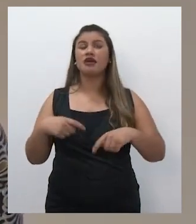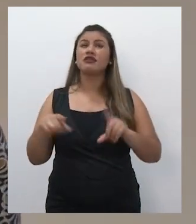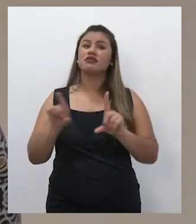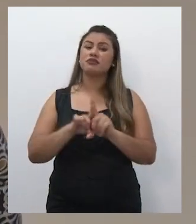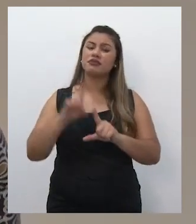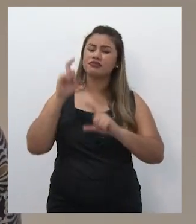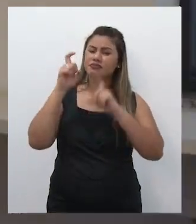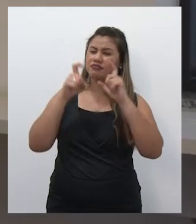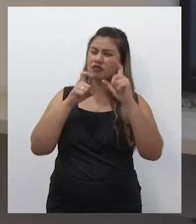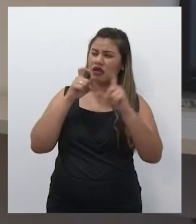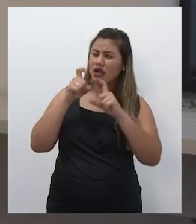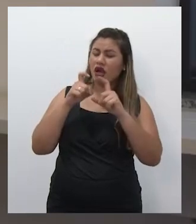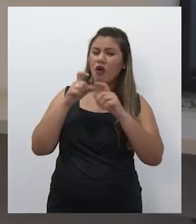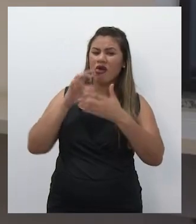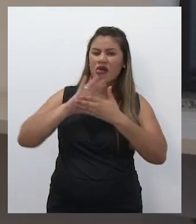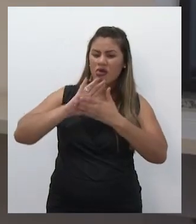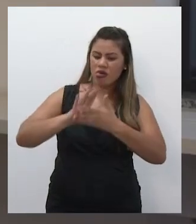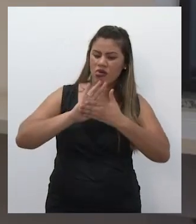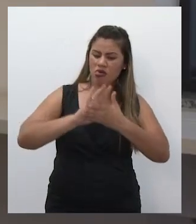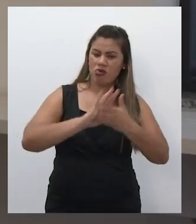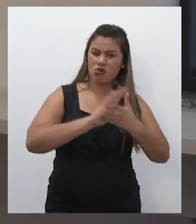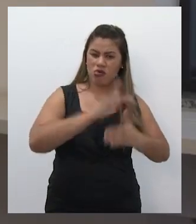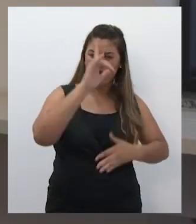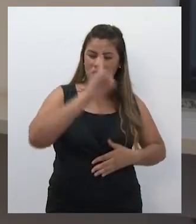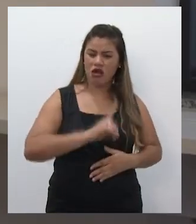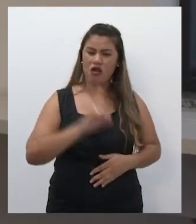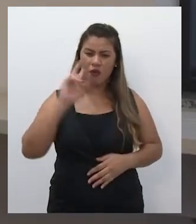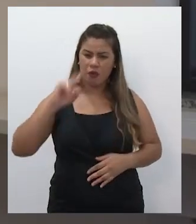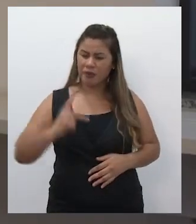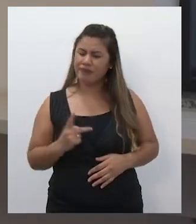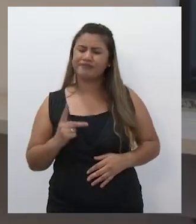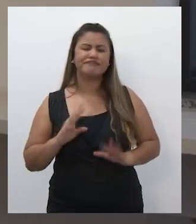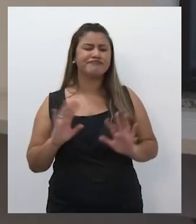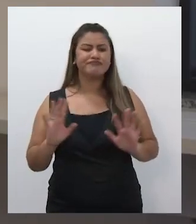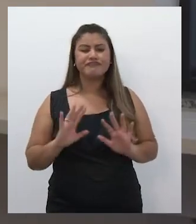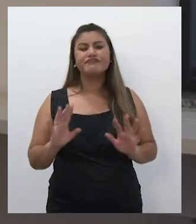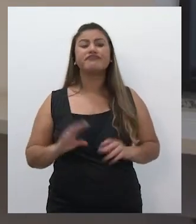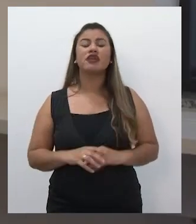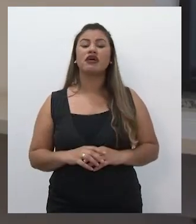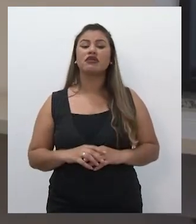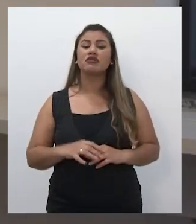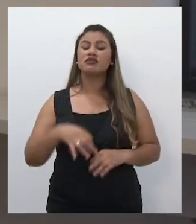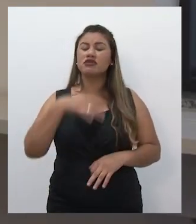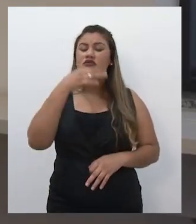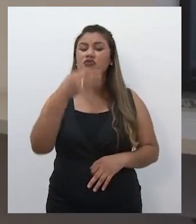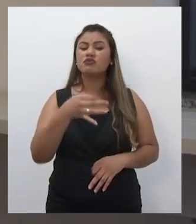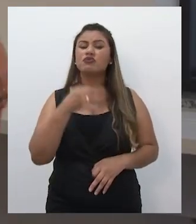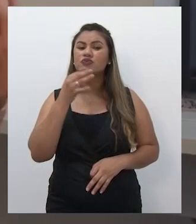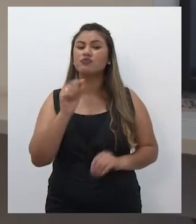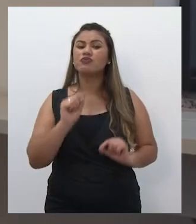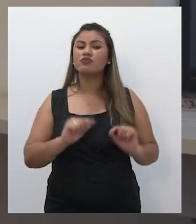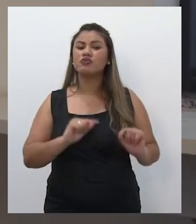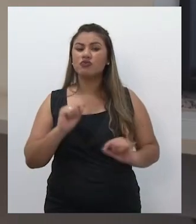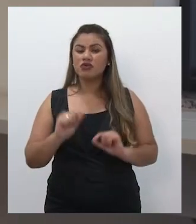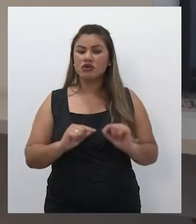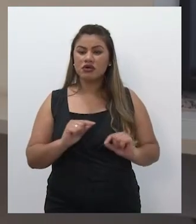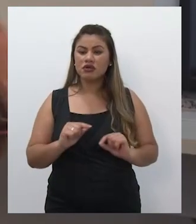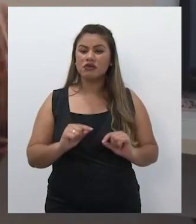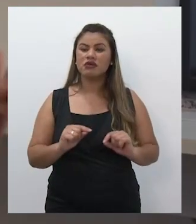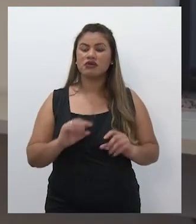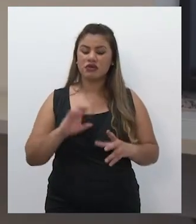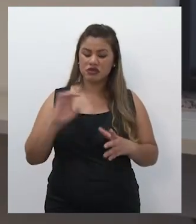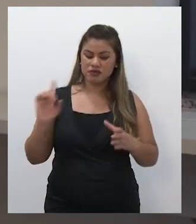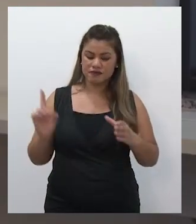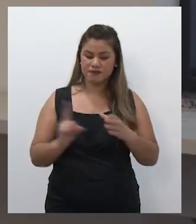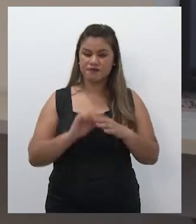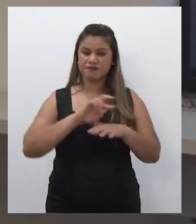preocupação grande de não ferir os direitos humanos, né? De serem argumentos que integrem, incluam